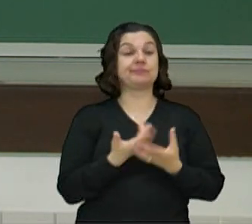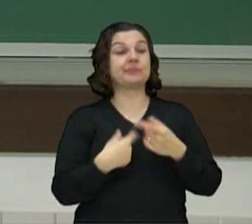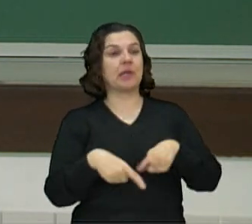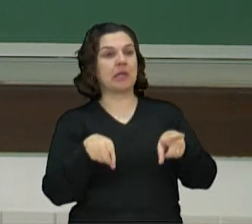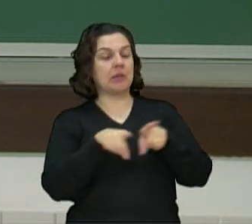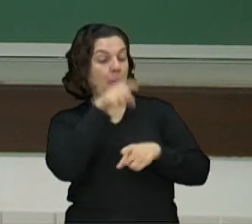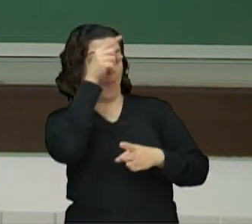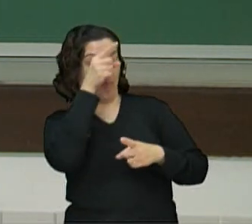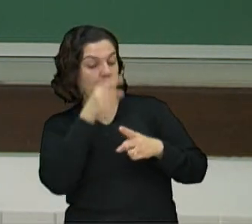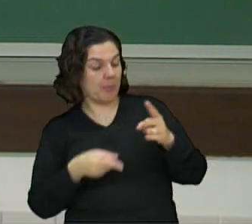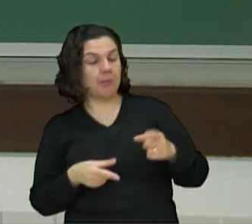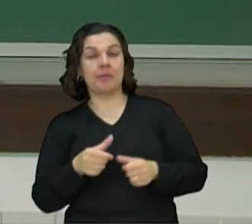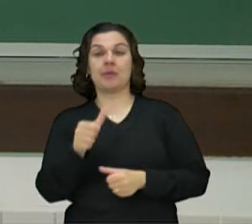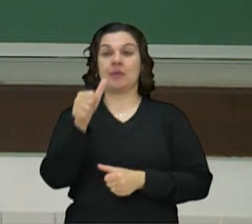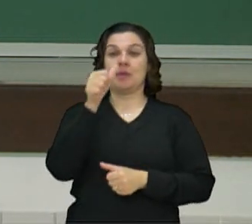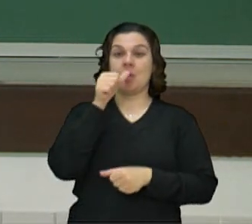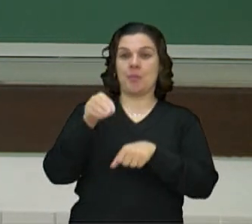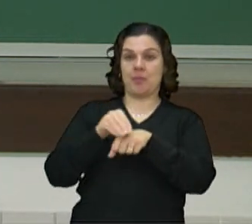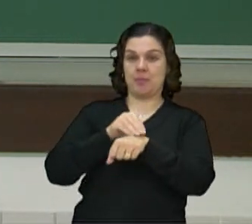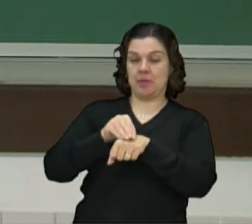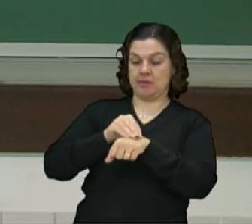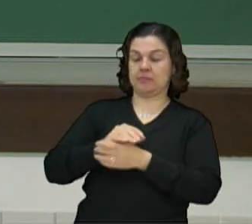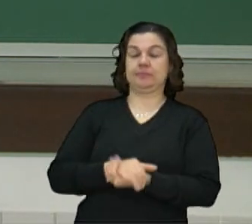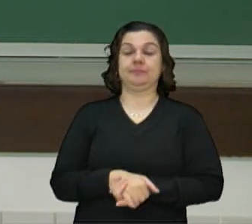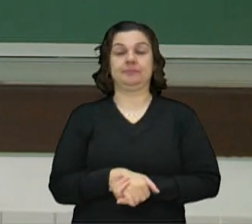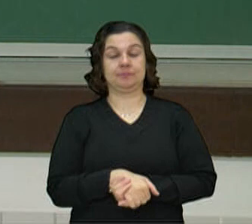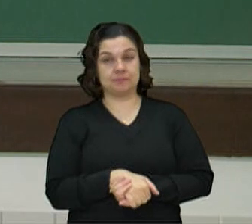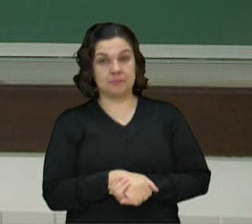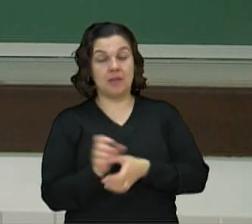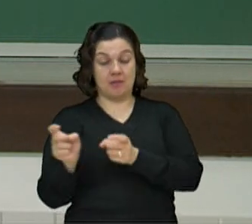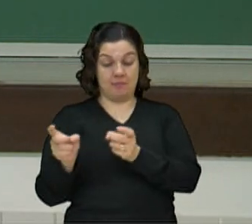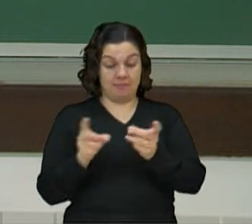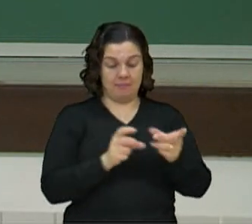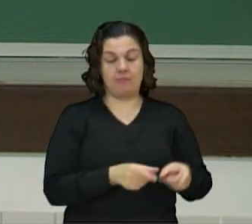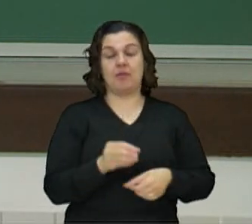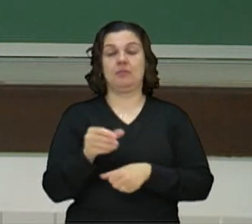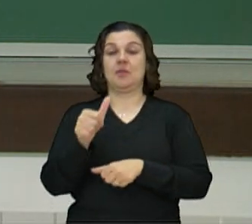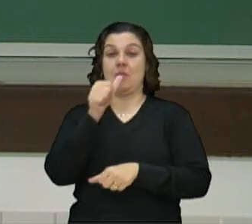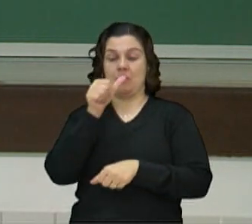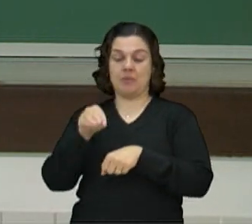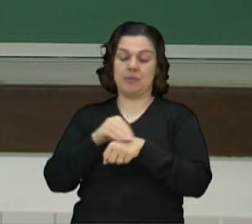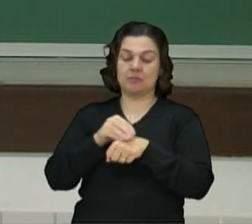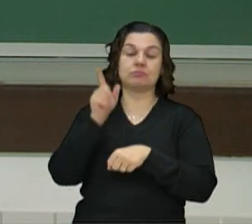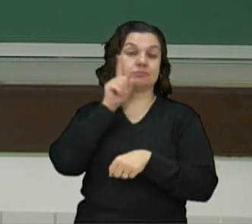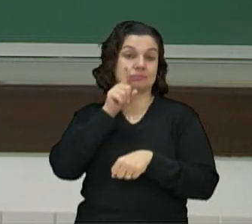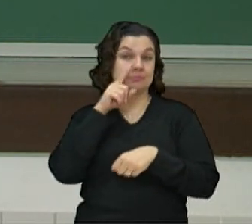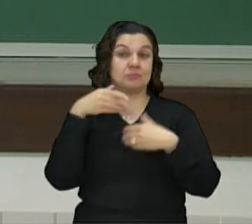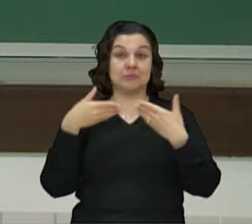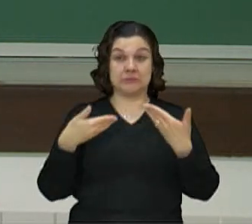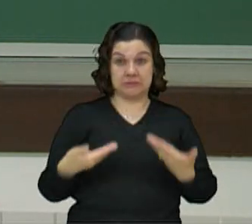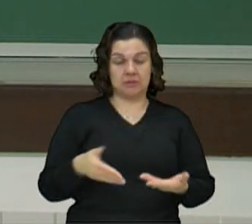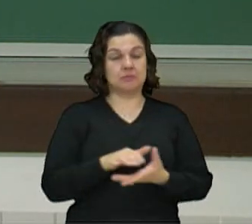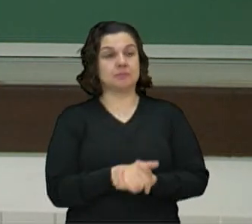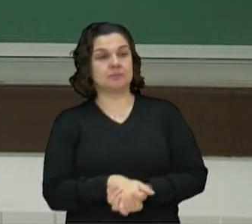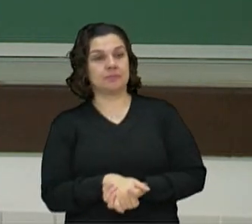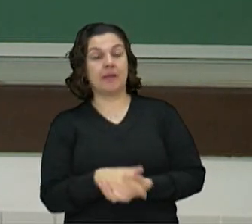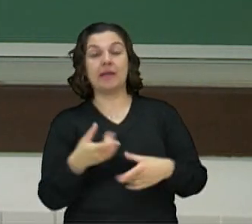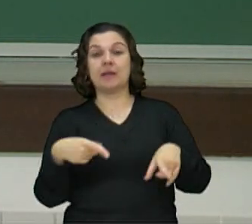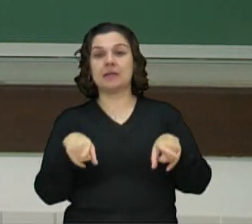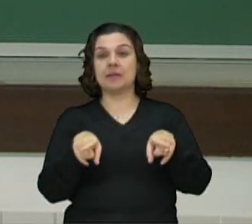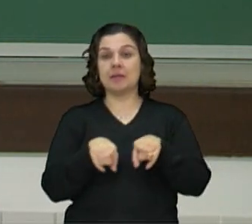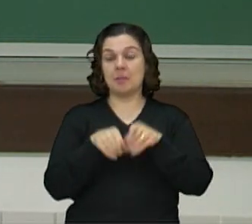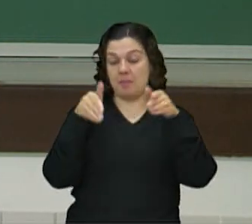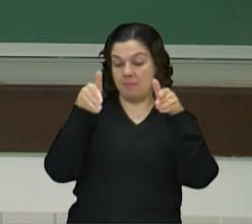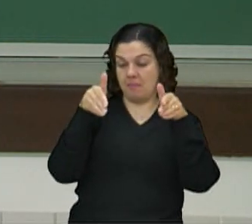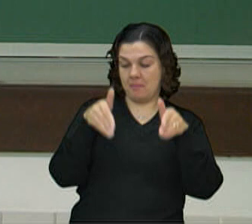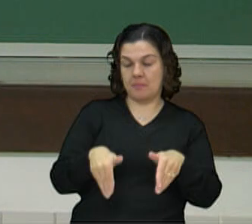a proibição, a lei seca, proibição da venda, do consumo de bebidas alcoólicas nos Estados Unidos e a